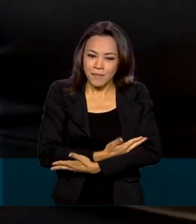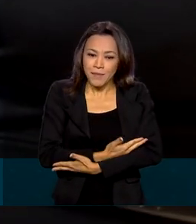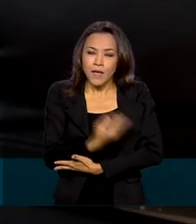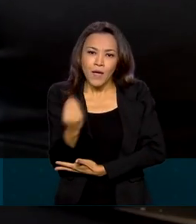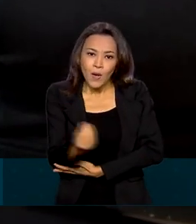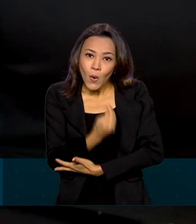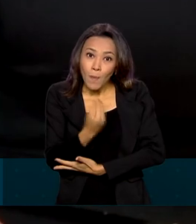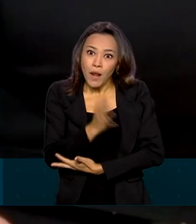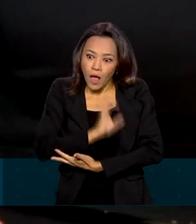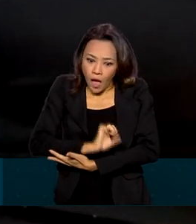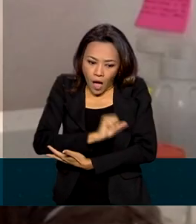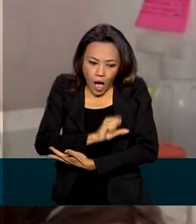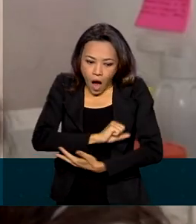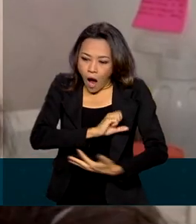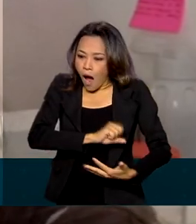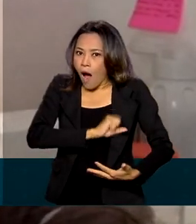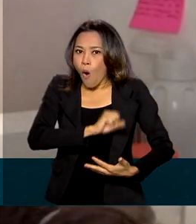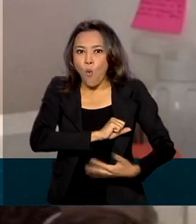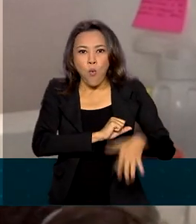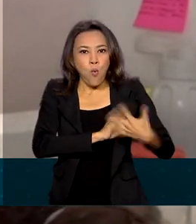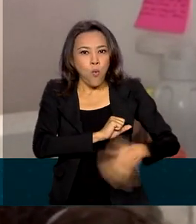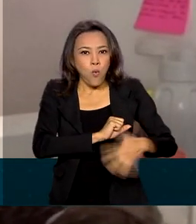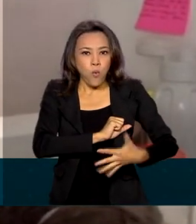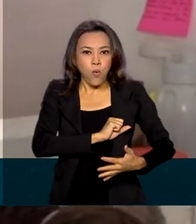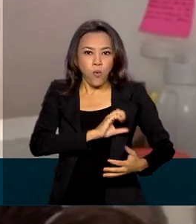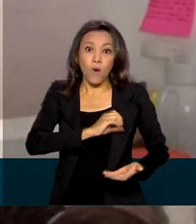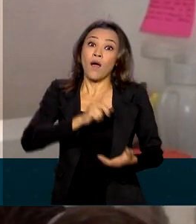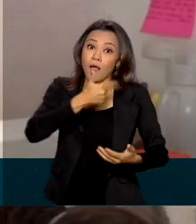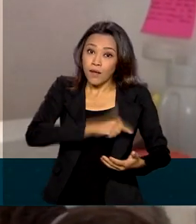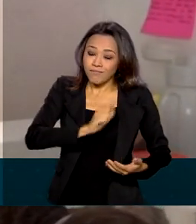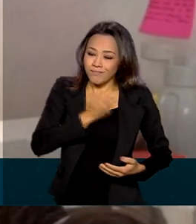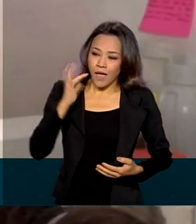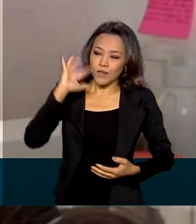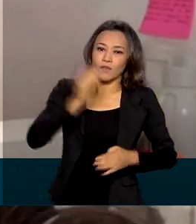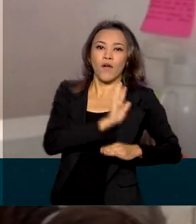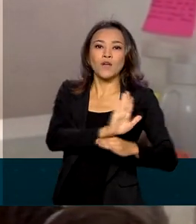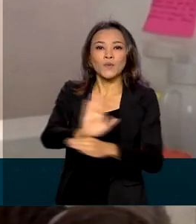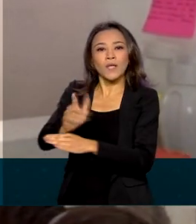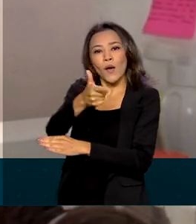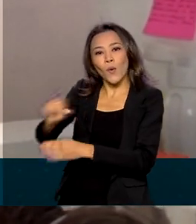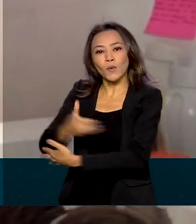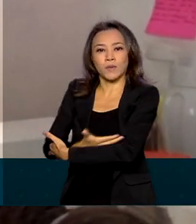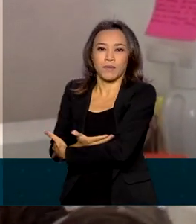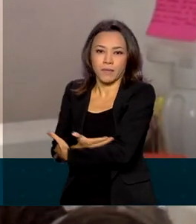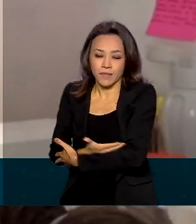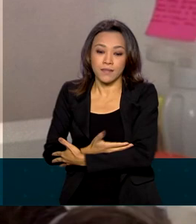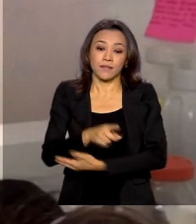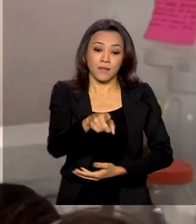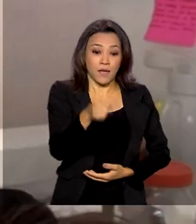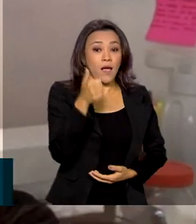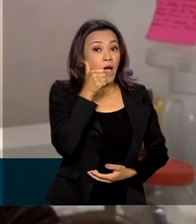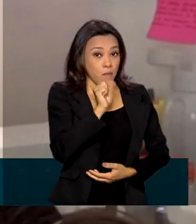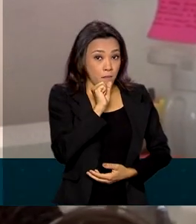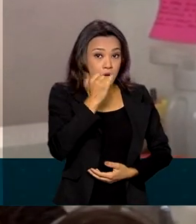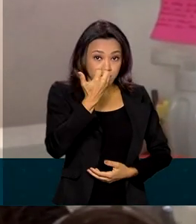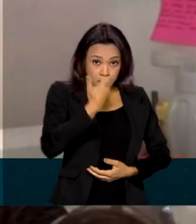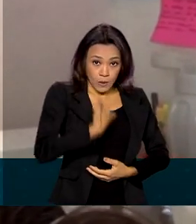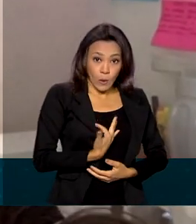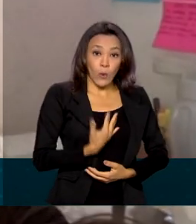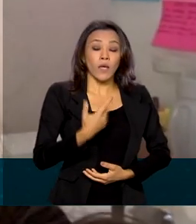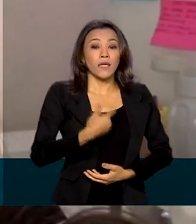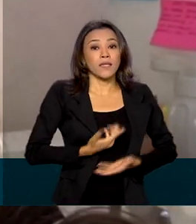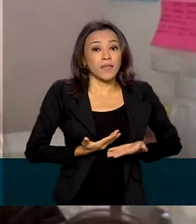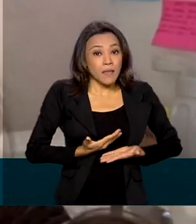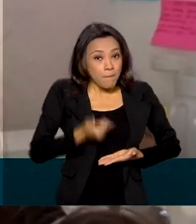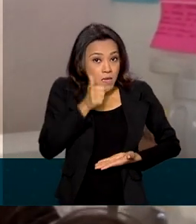ela produz bastante leite, passou a ajudar outros bebês. Minha mãe falou que quando ela teve a minha irmã de parto prematuro,